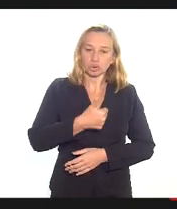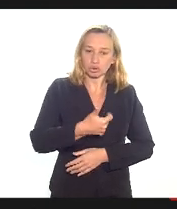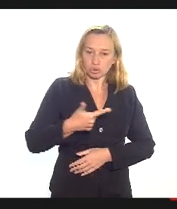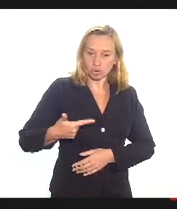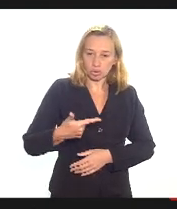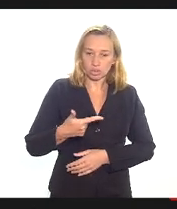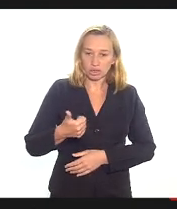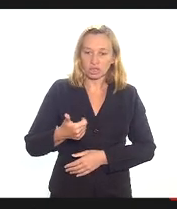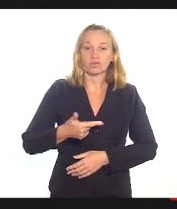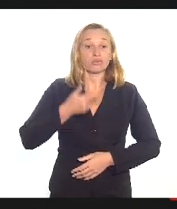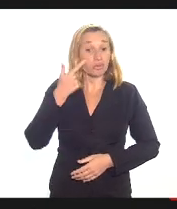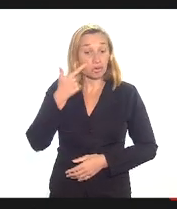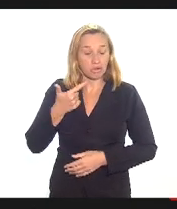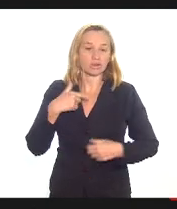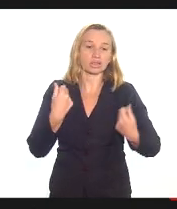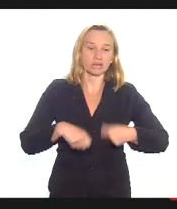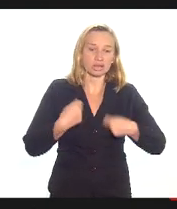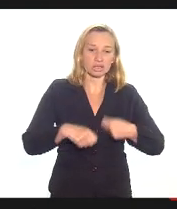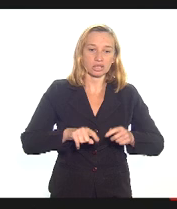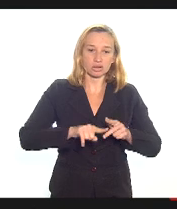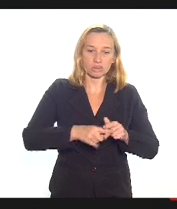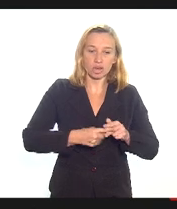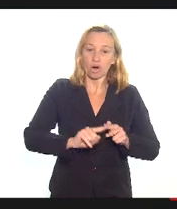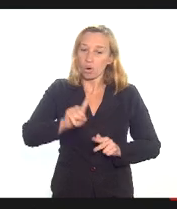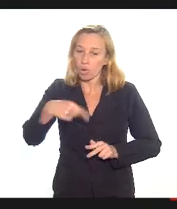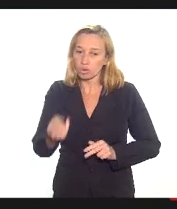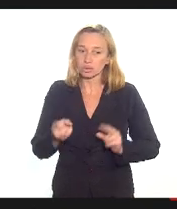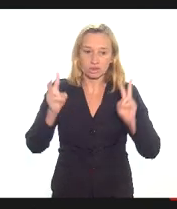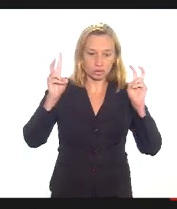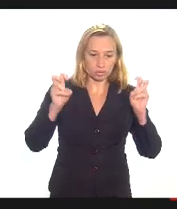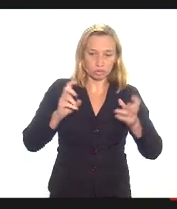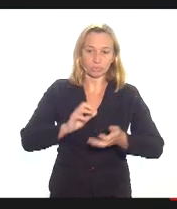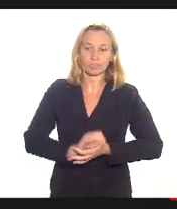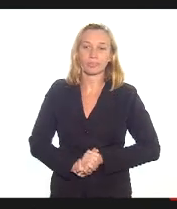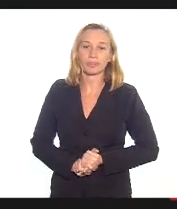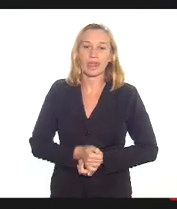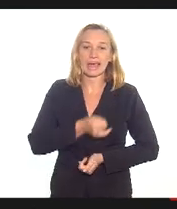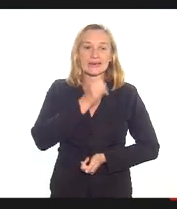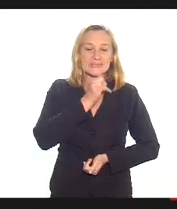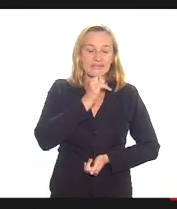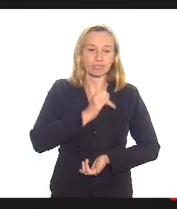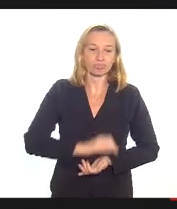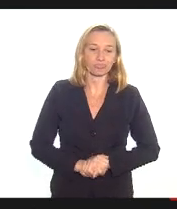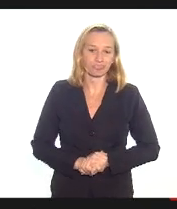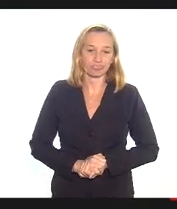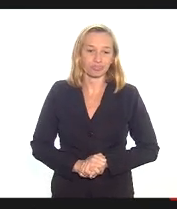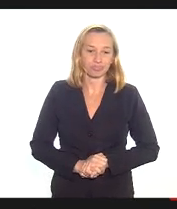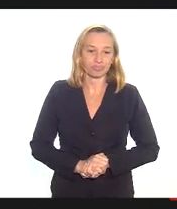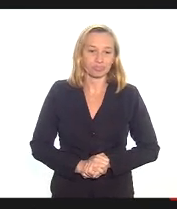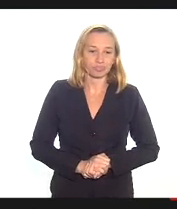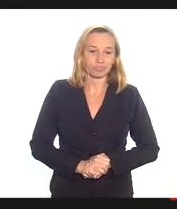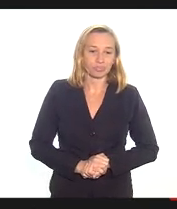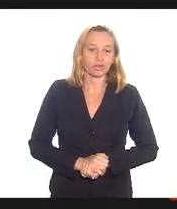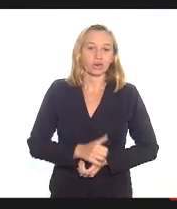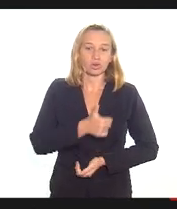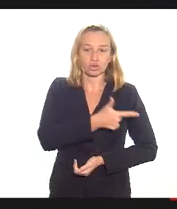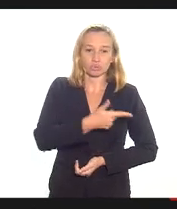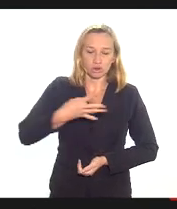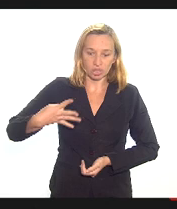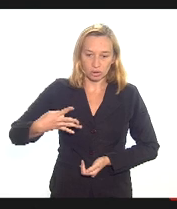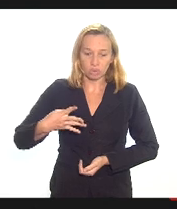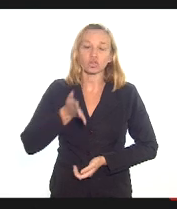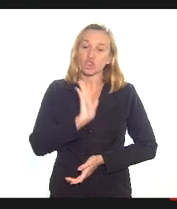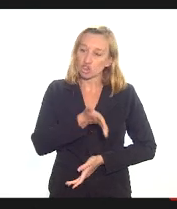de ajustar umas outras questões. Por exemplo, em 2014,